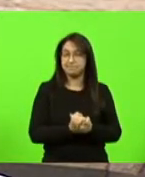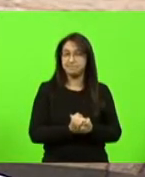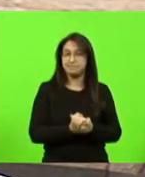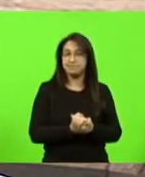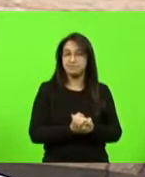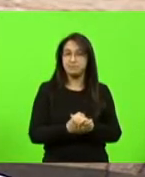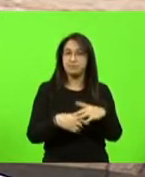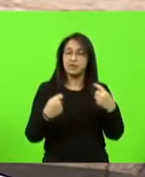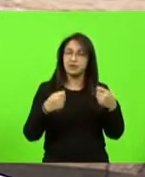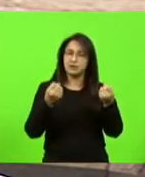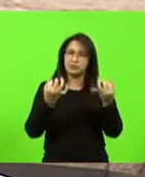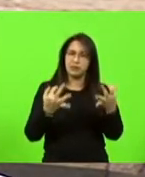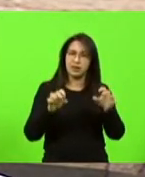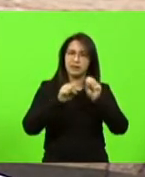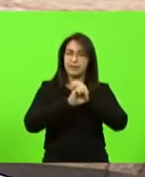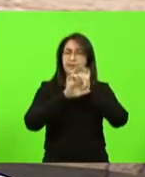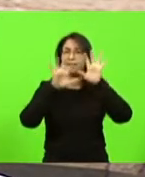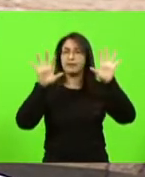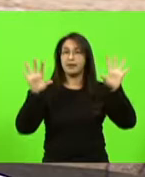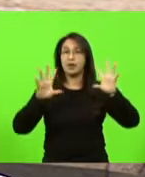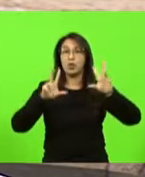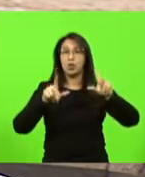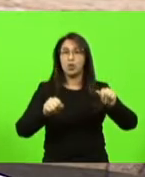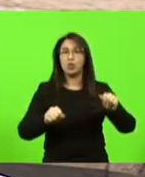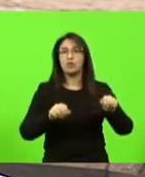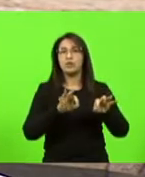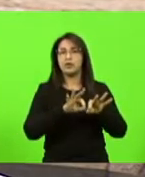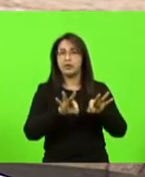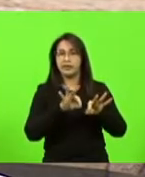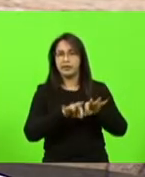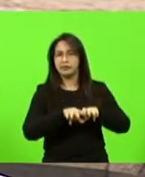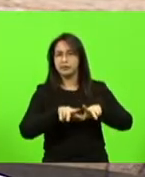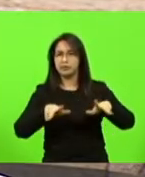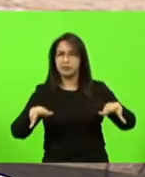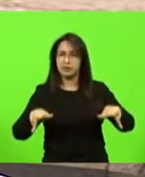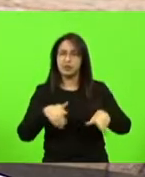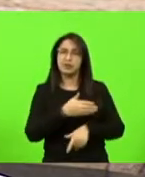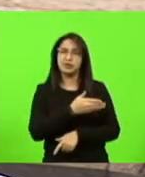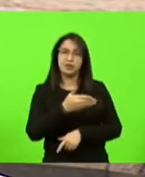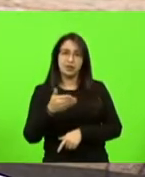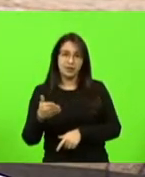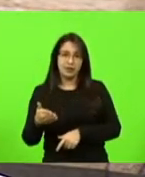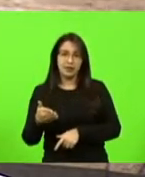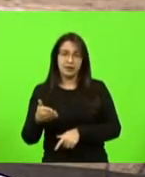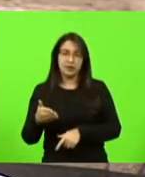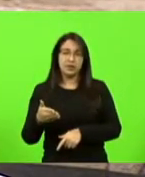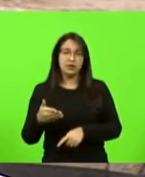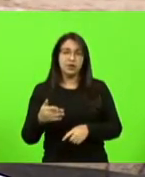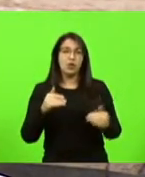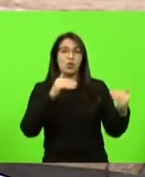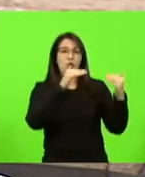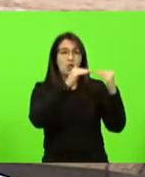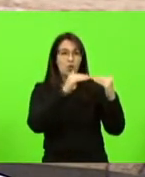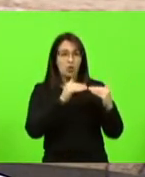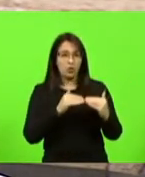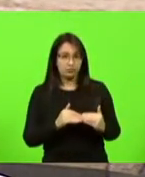claro, e que todas as entidades patronais estão de acordo